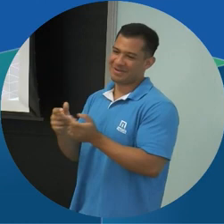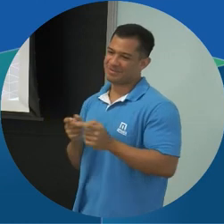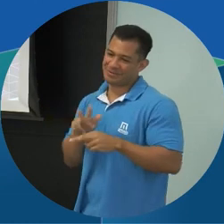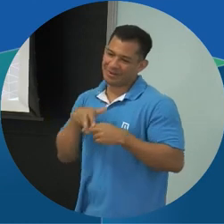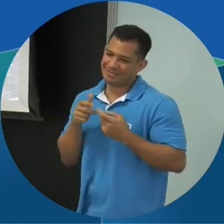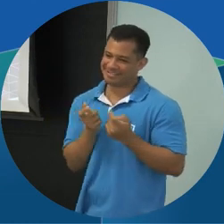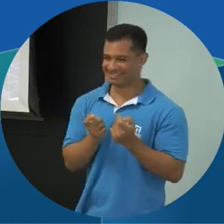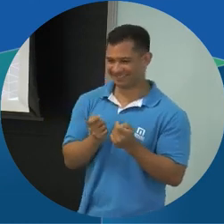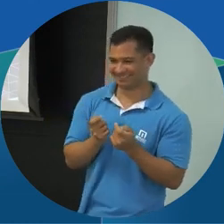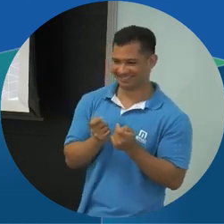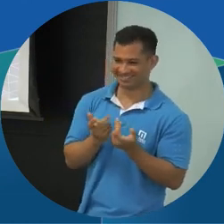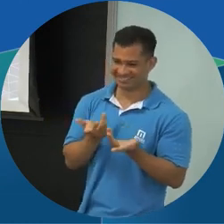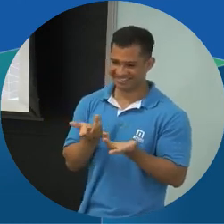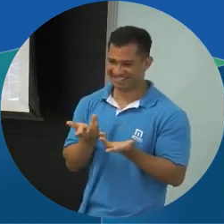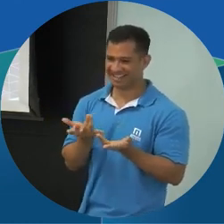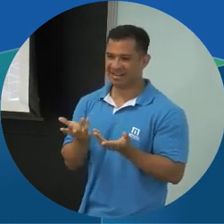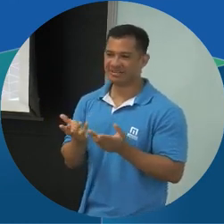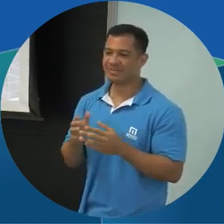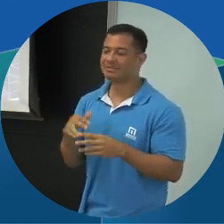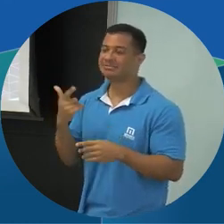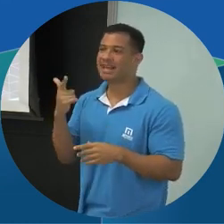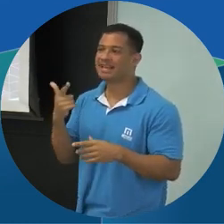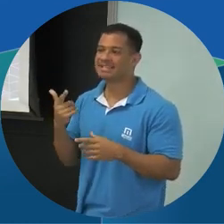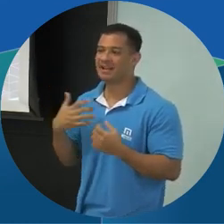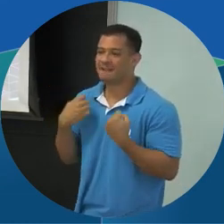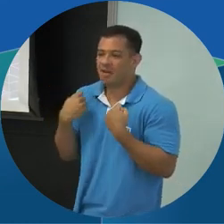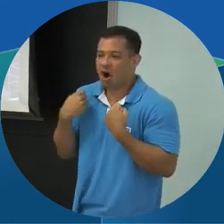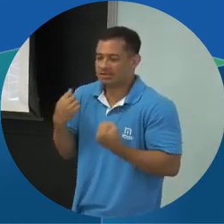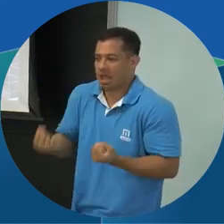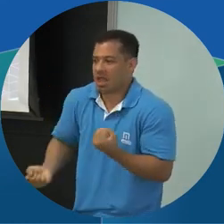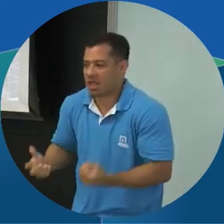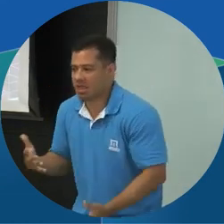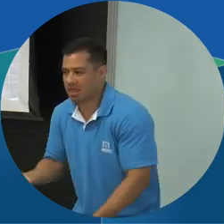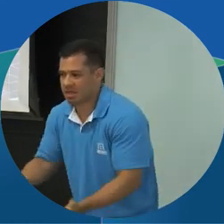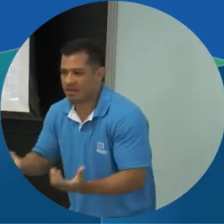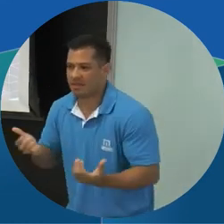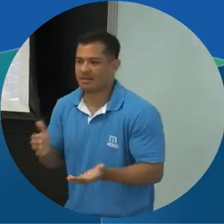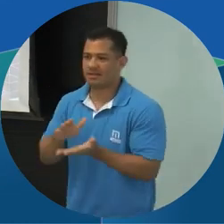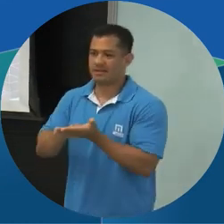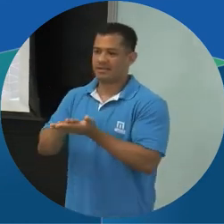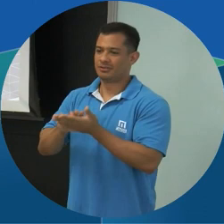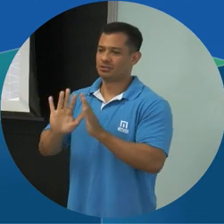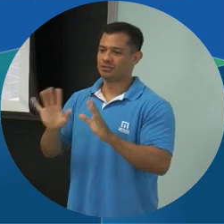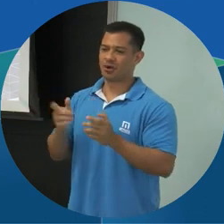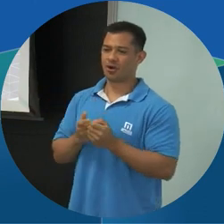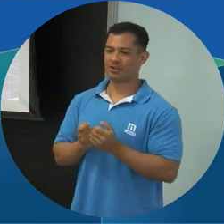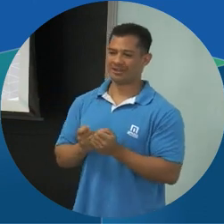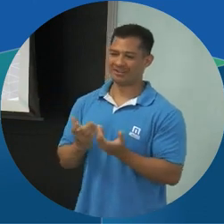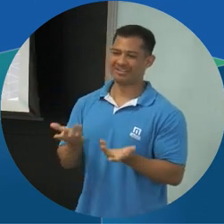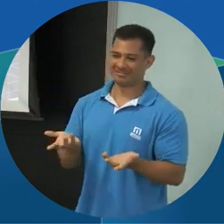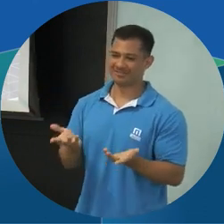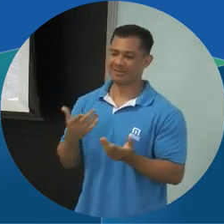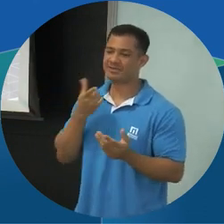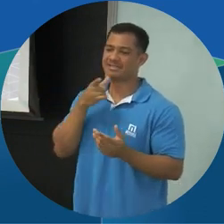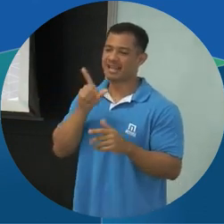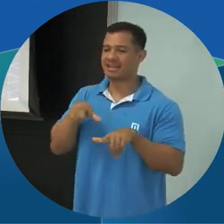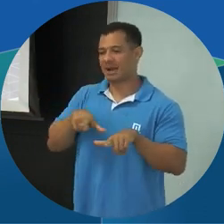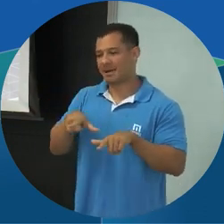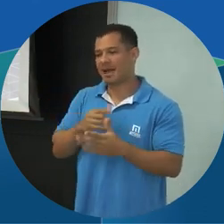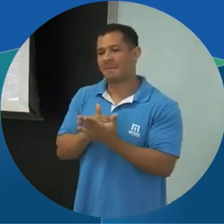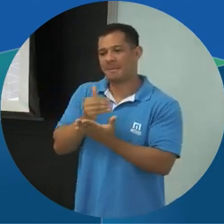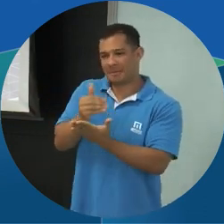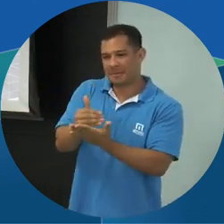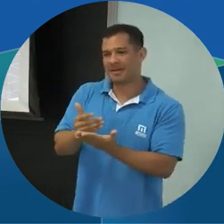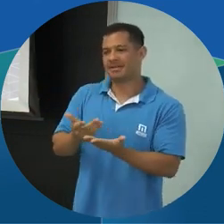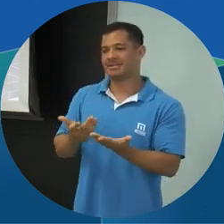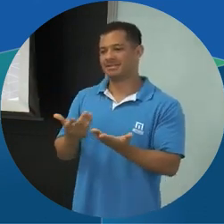ele não tem nenhum tipo de força reativa sobre o operador, ou seja, ele consegue trabalhar, ele consegue render muito mais,